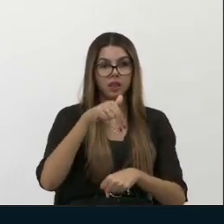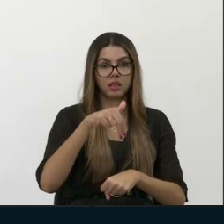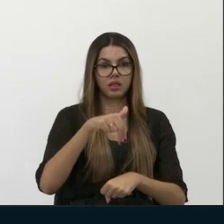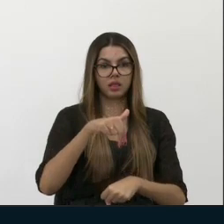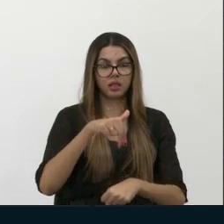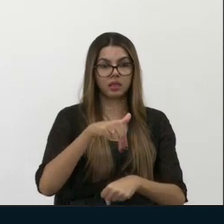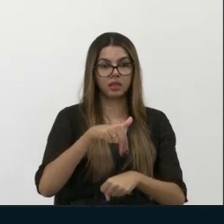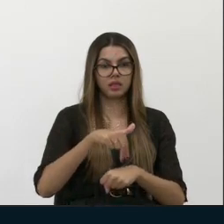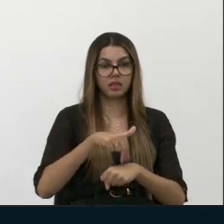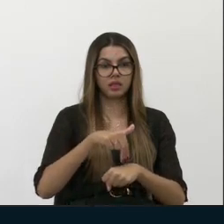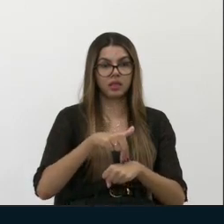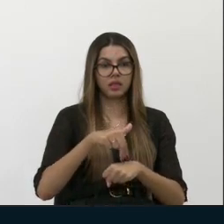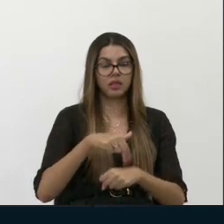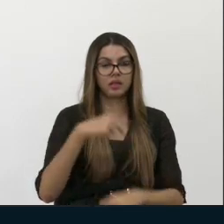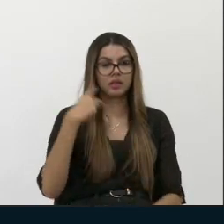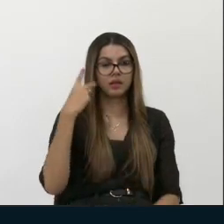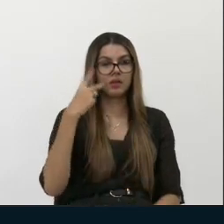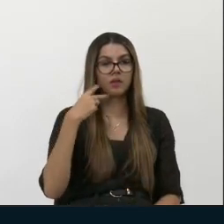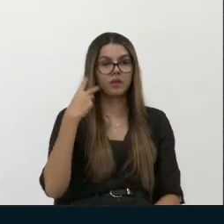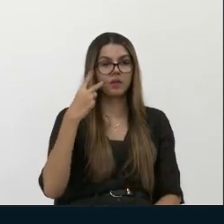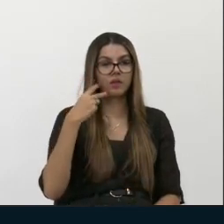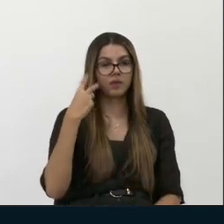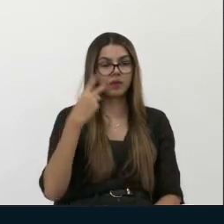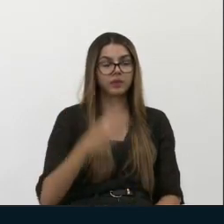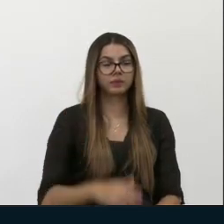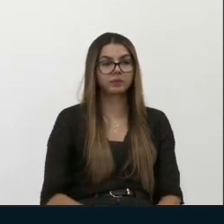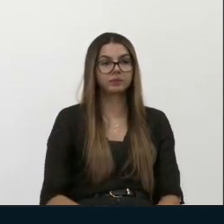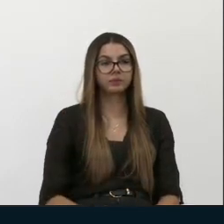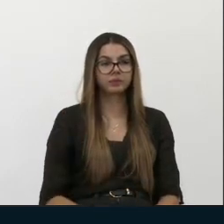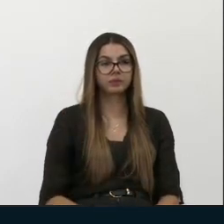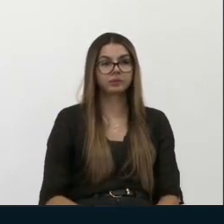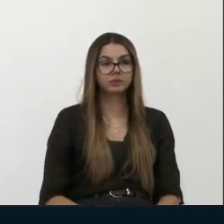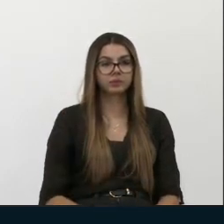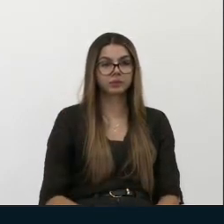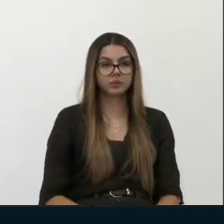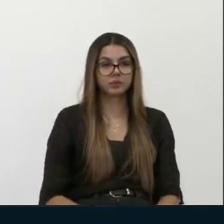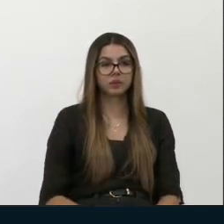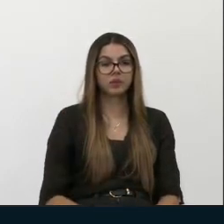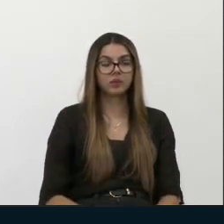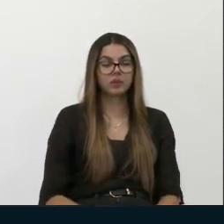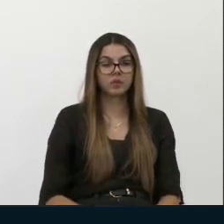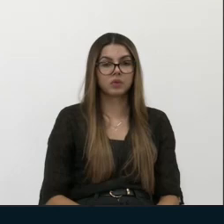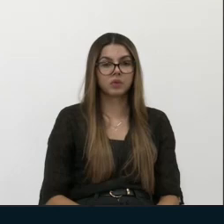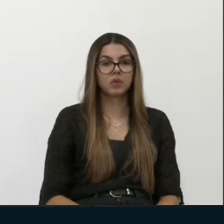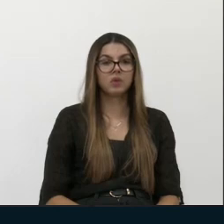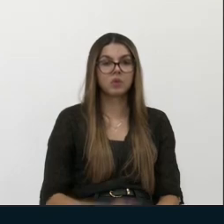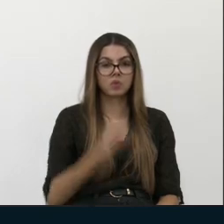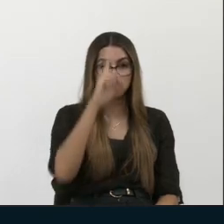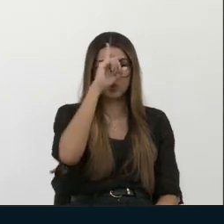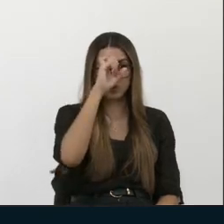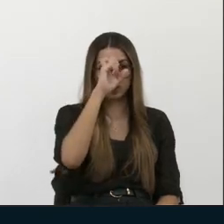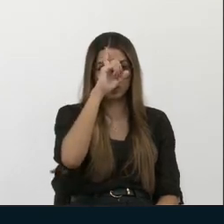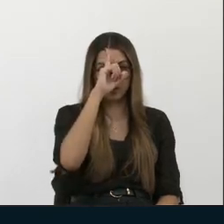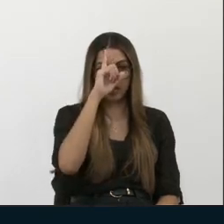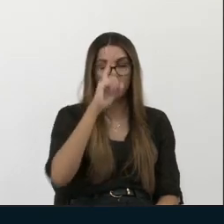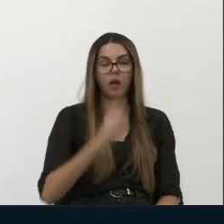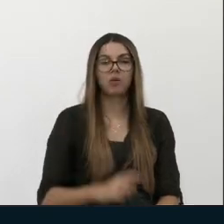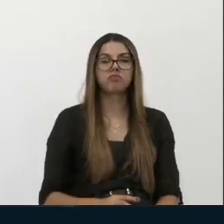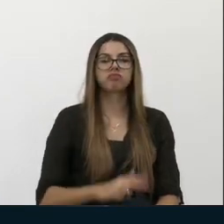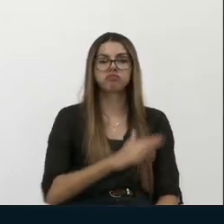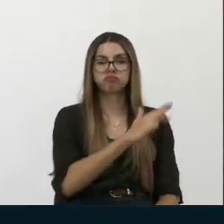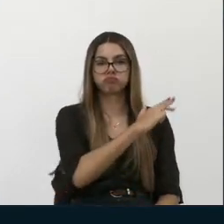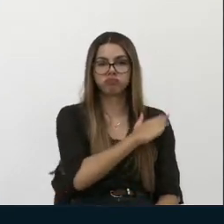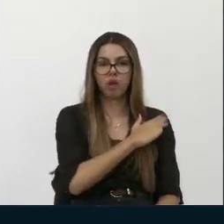ver o senhor vereador. A Unifesp, foi o Lula que inaugurou. O Hospital Pimentas, que o Guti